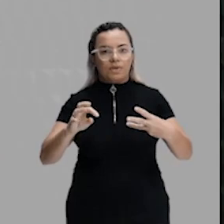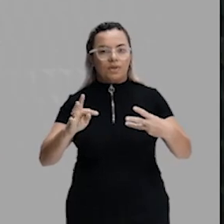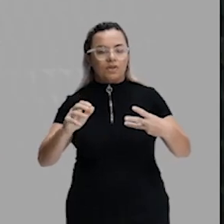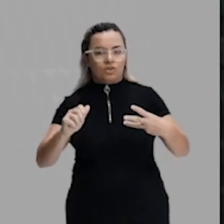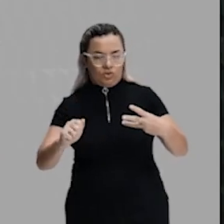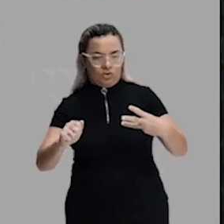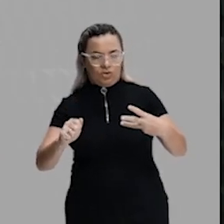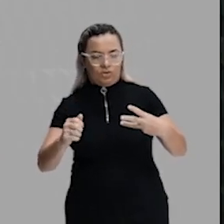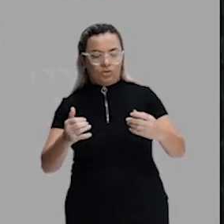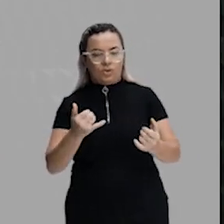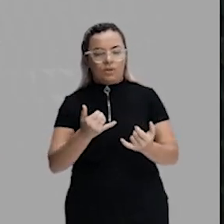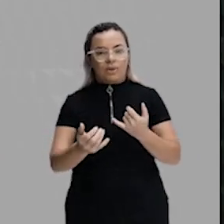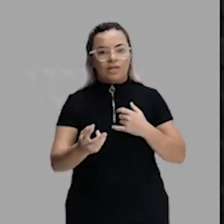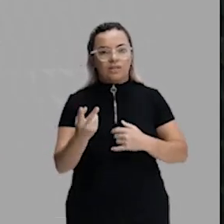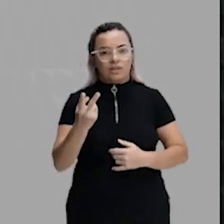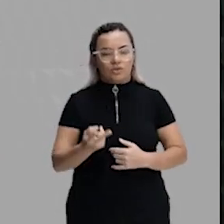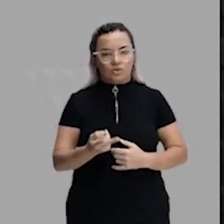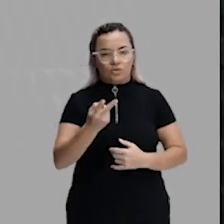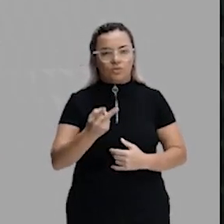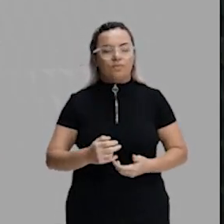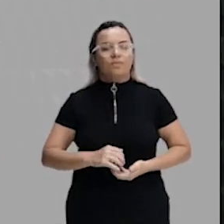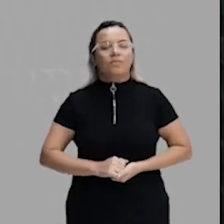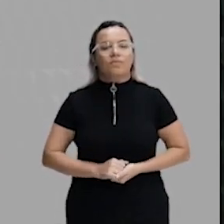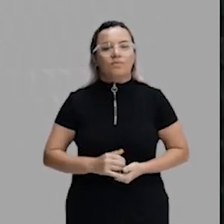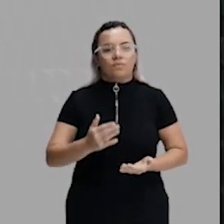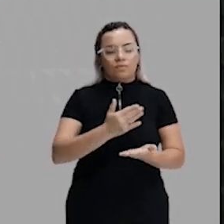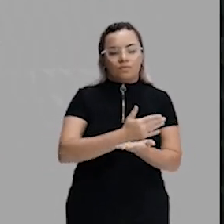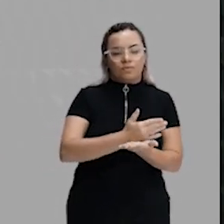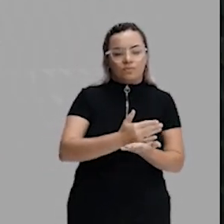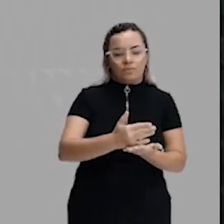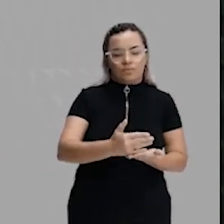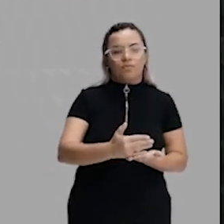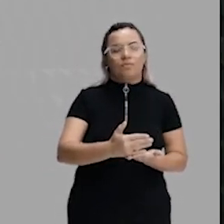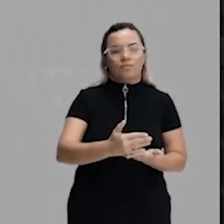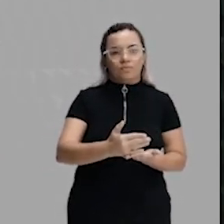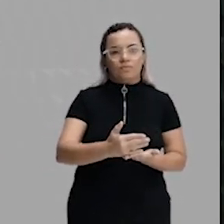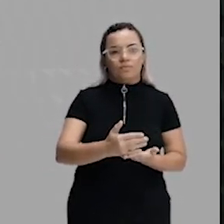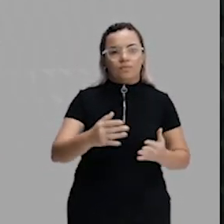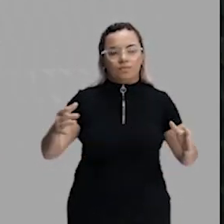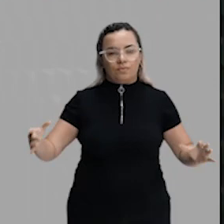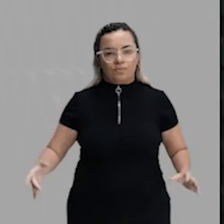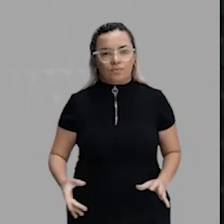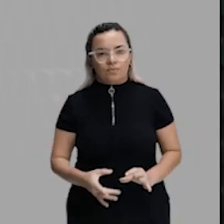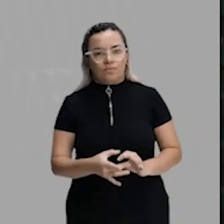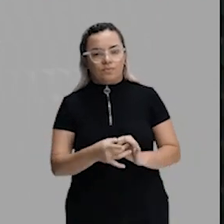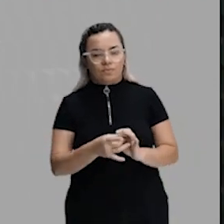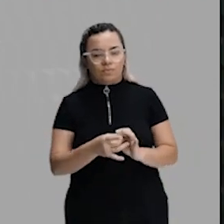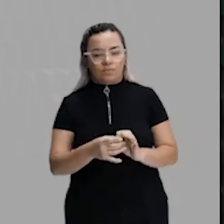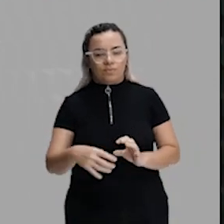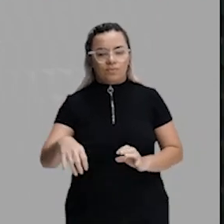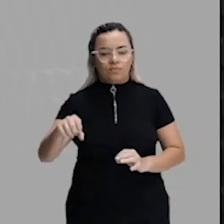nos circuitos. Ok? Então vamos começar aqui com a associação em série.